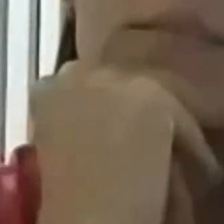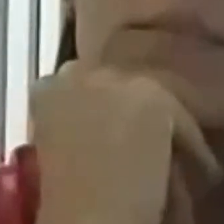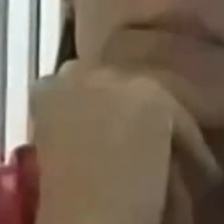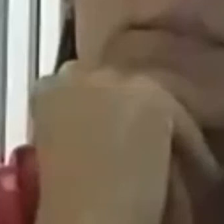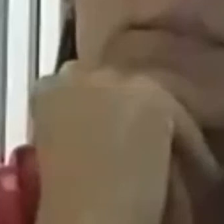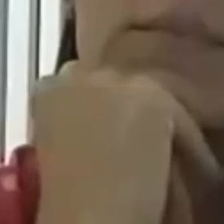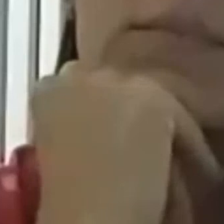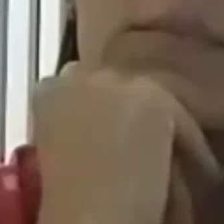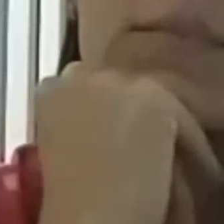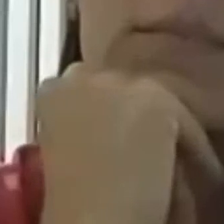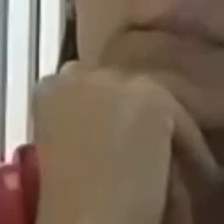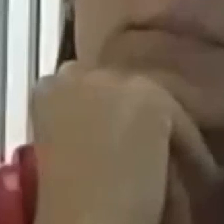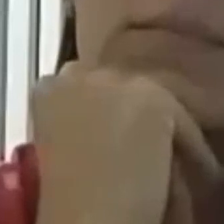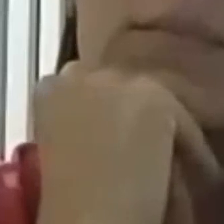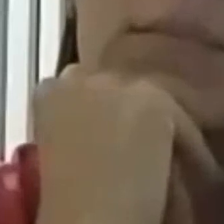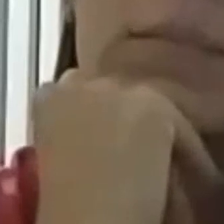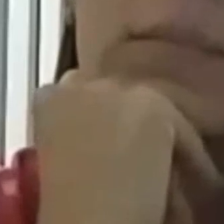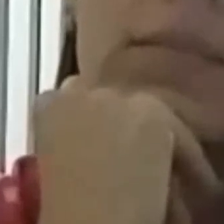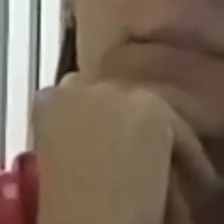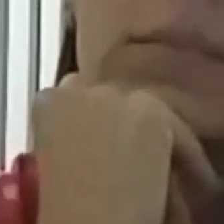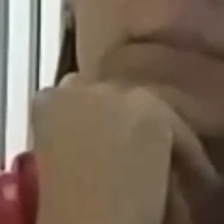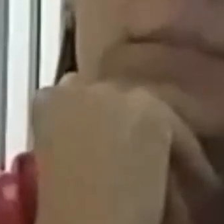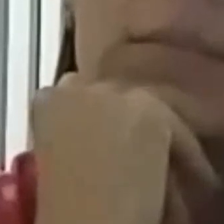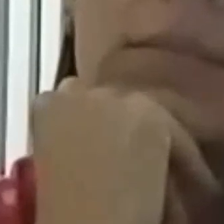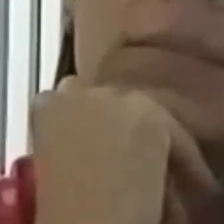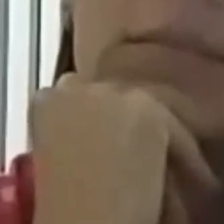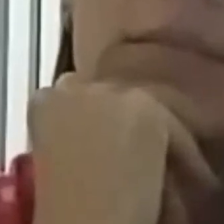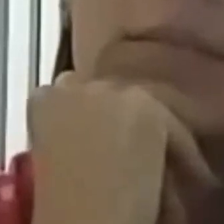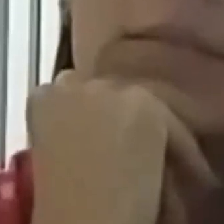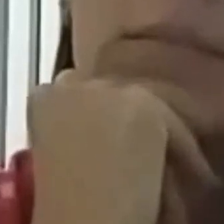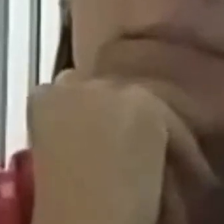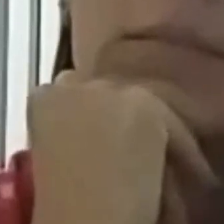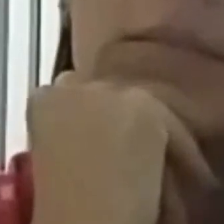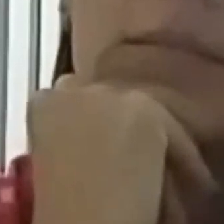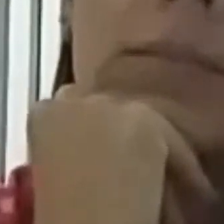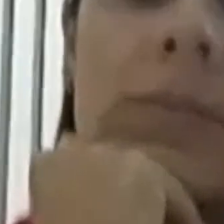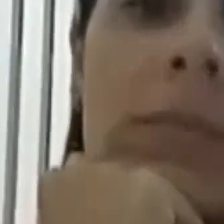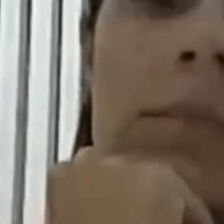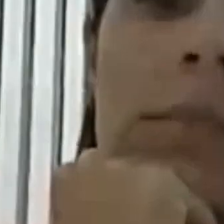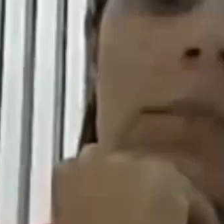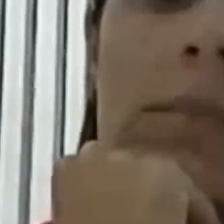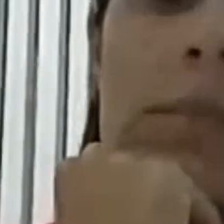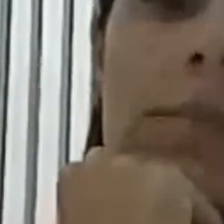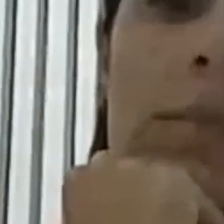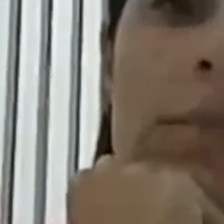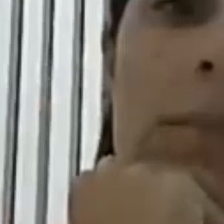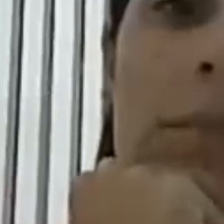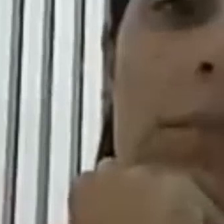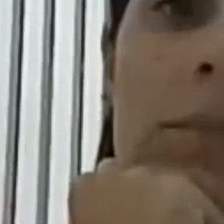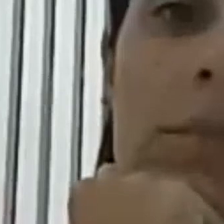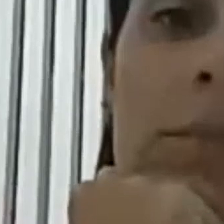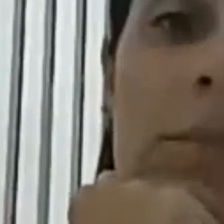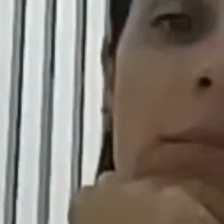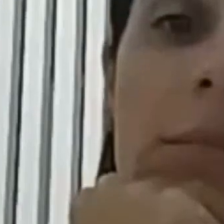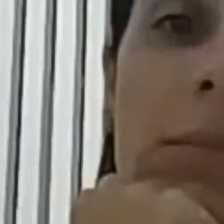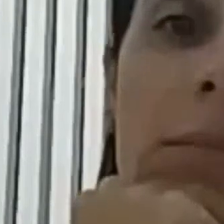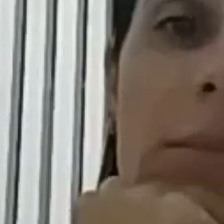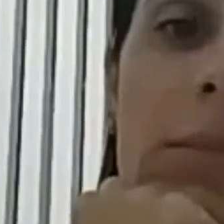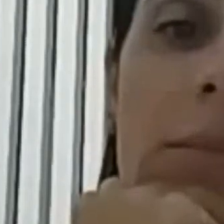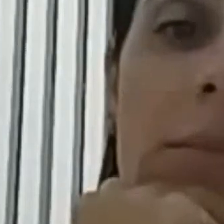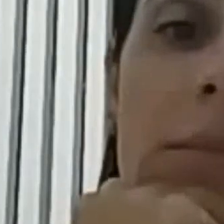buscando sujidades em alimentos secos, né? Hoje o experimento é com açúcar e amido de milho, mas poderia ser com